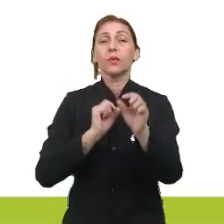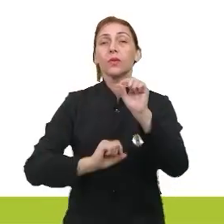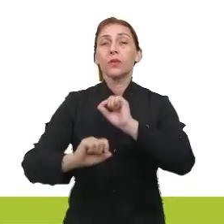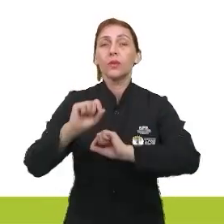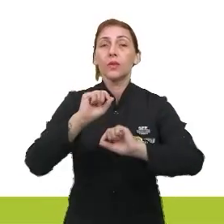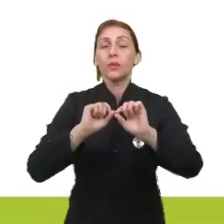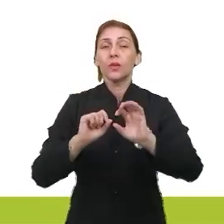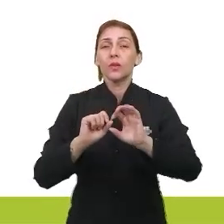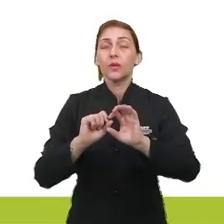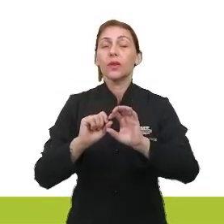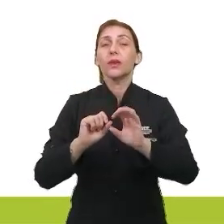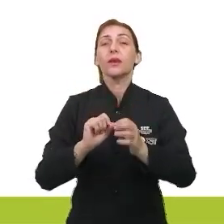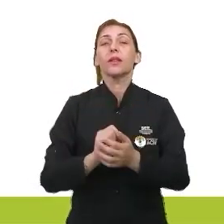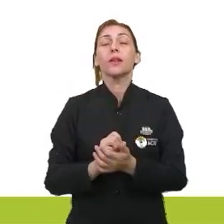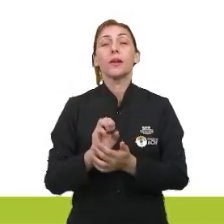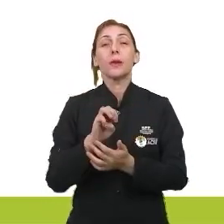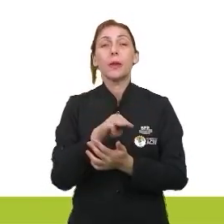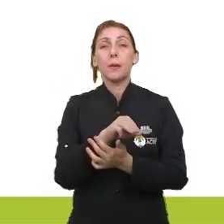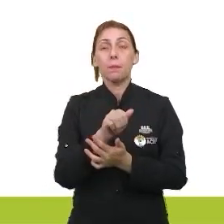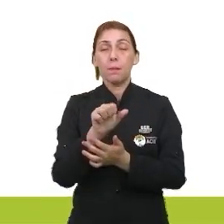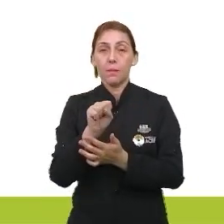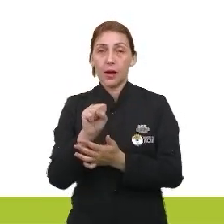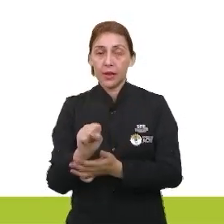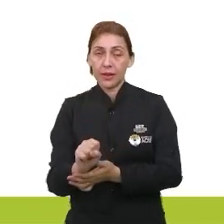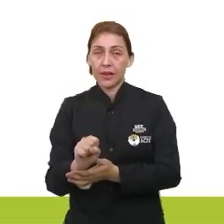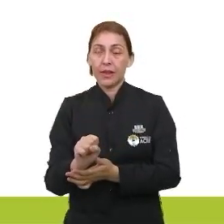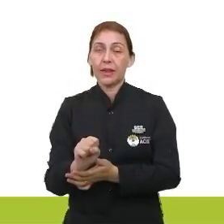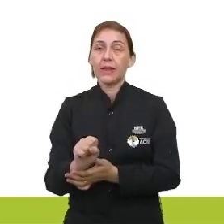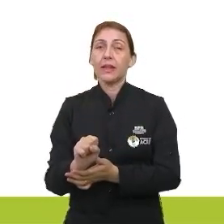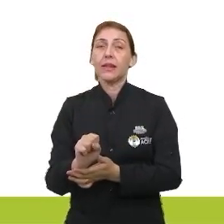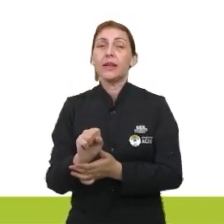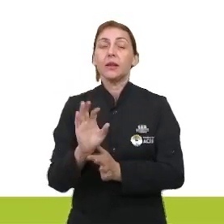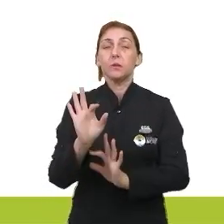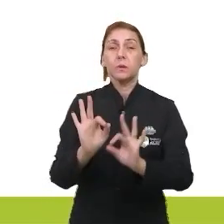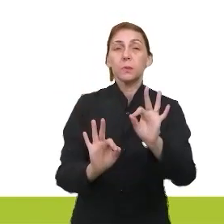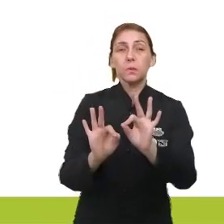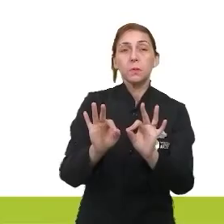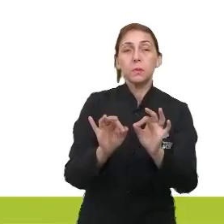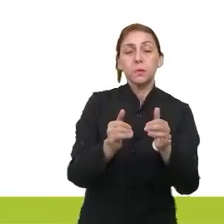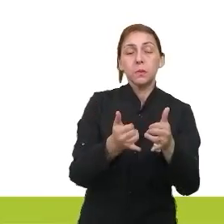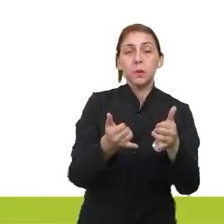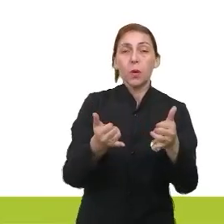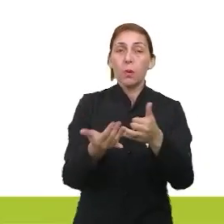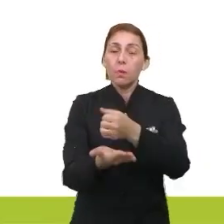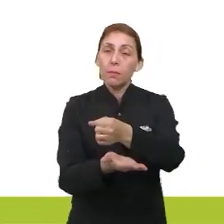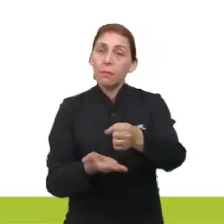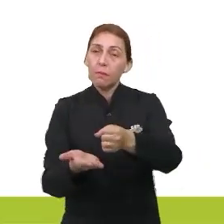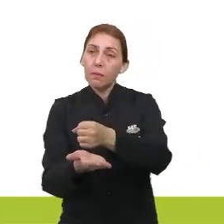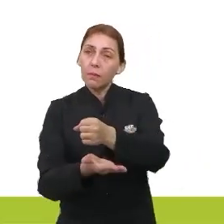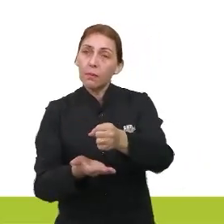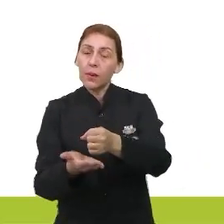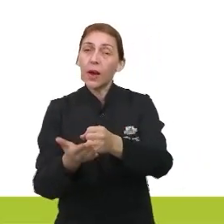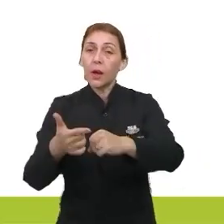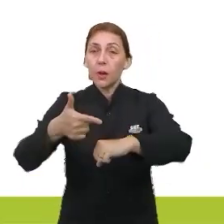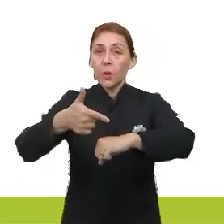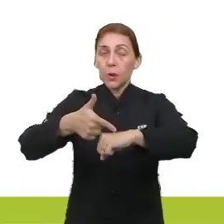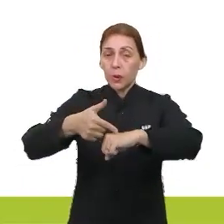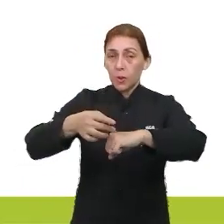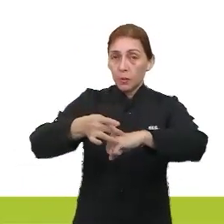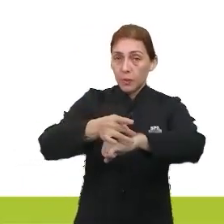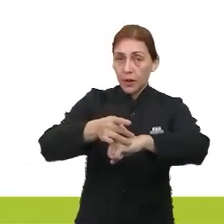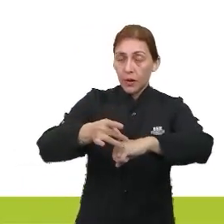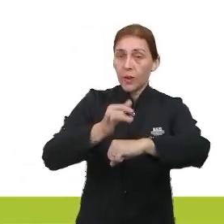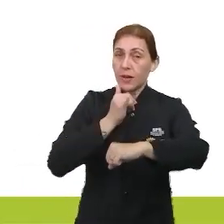em massa, da linha de montagem, com base em petróleo